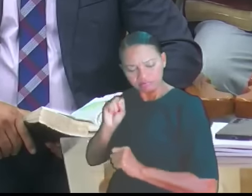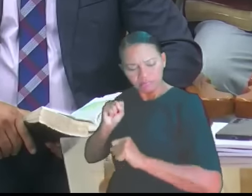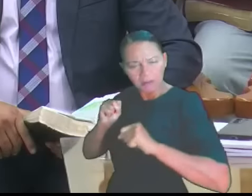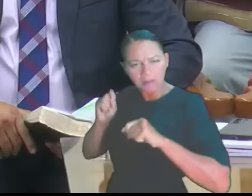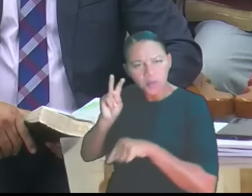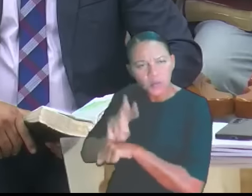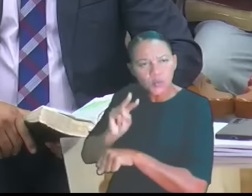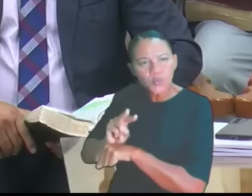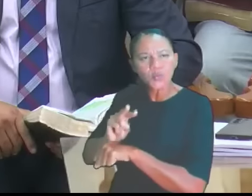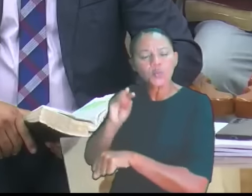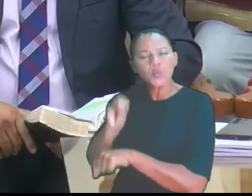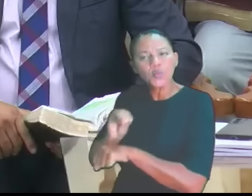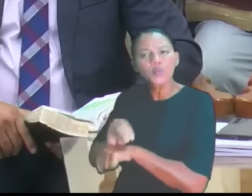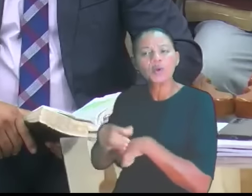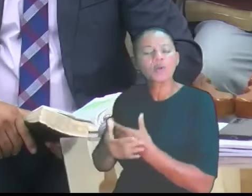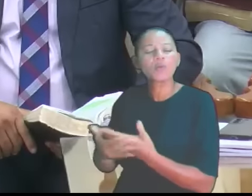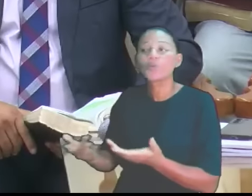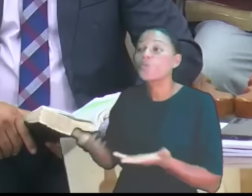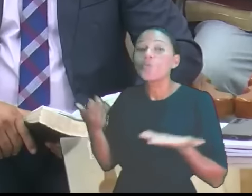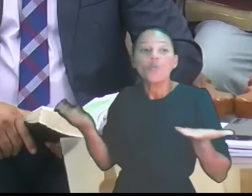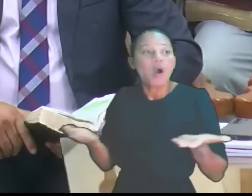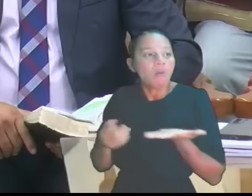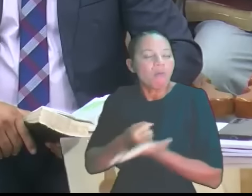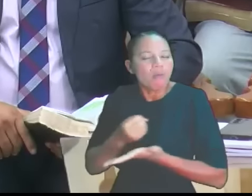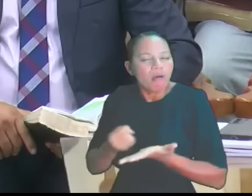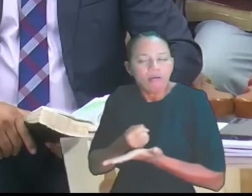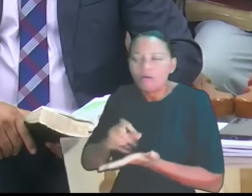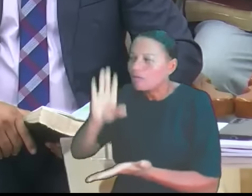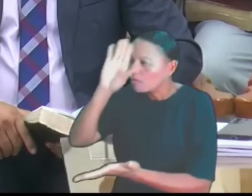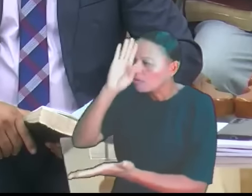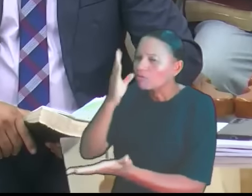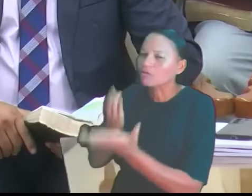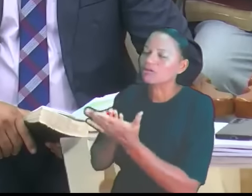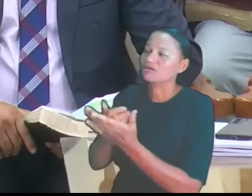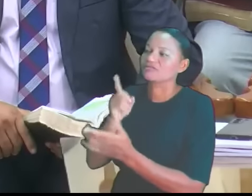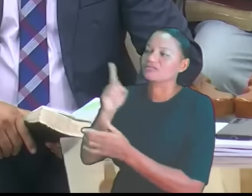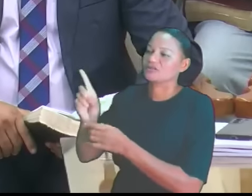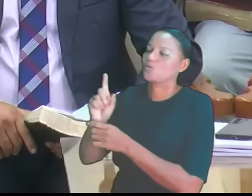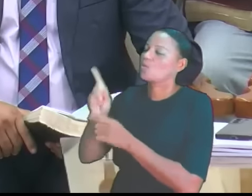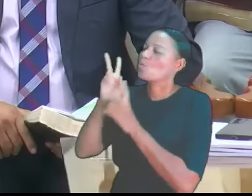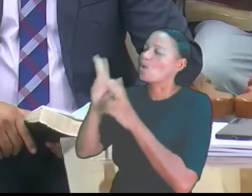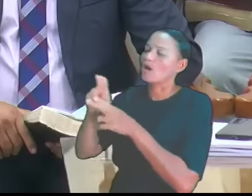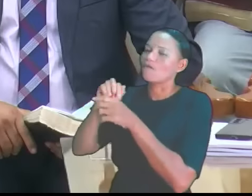Qual é o princípio, pastor? Crê nele como fonte.